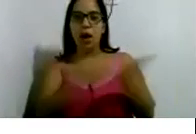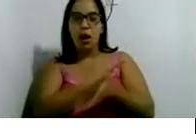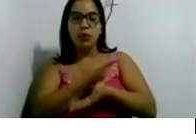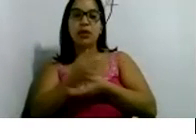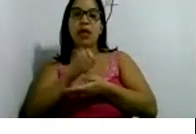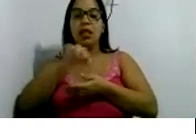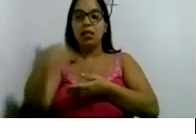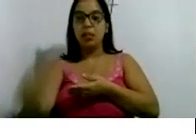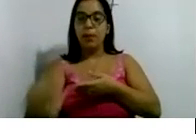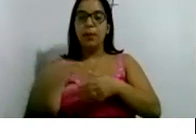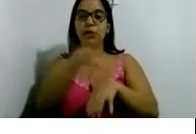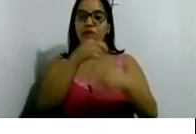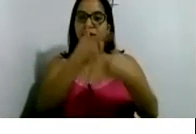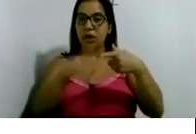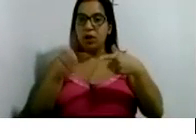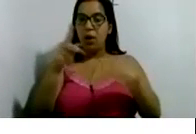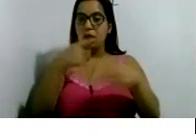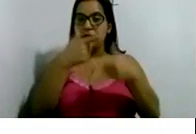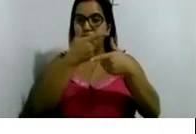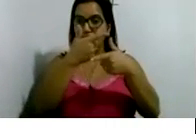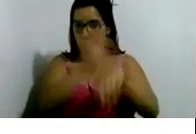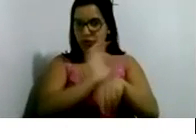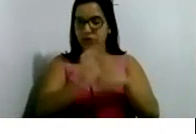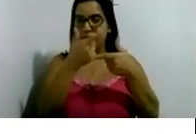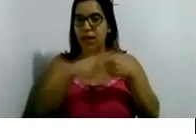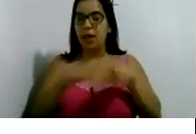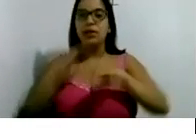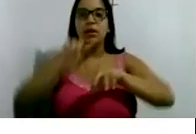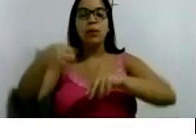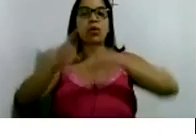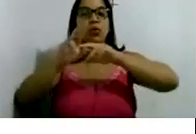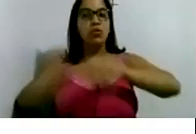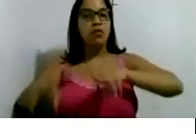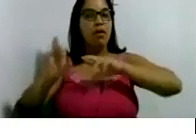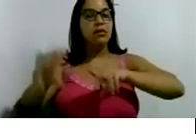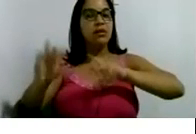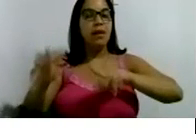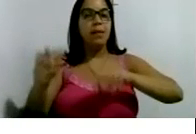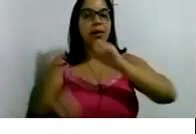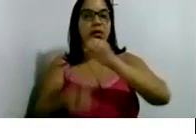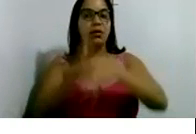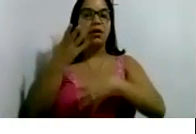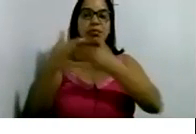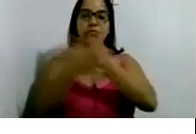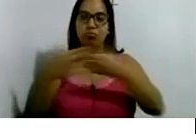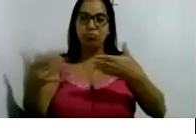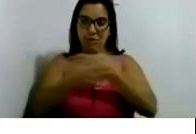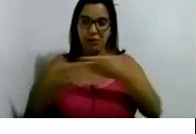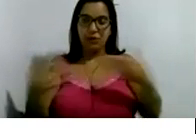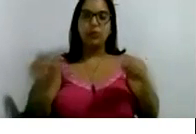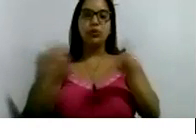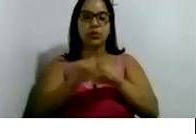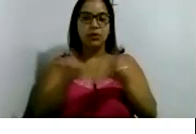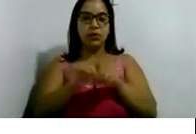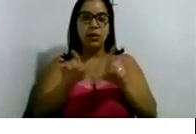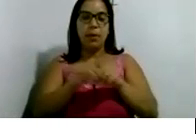depois que essa célula se divide, ela começa a se diferenciar para formar os nossos tecidos e os nossos